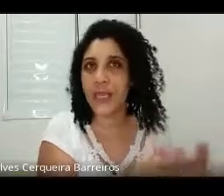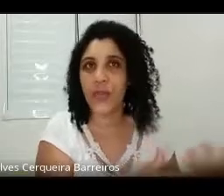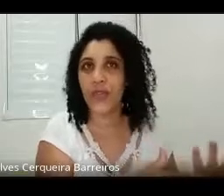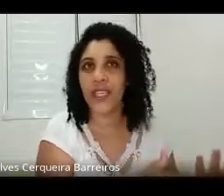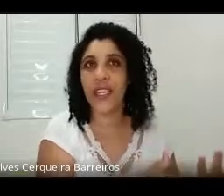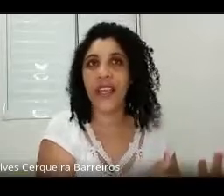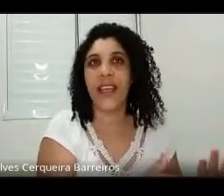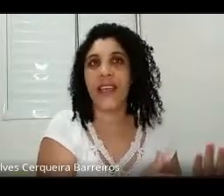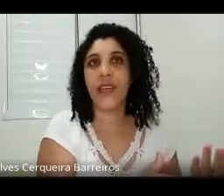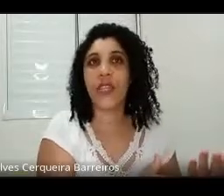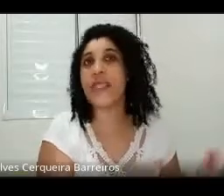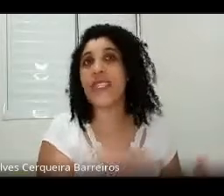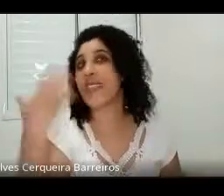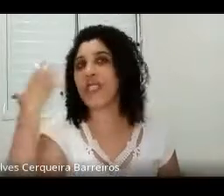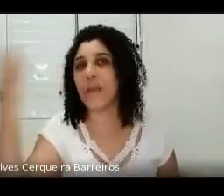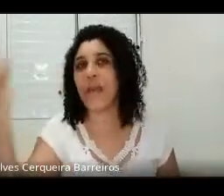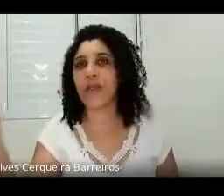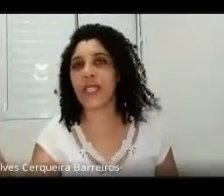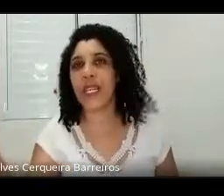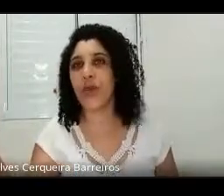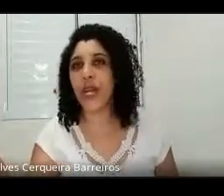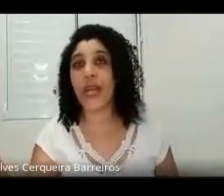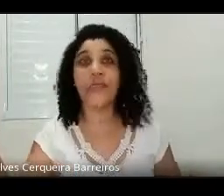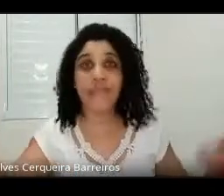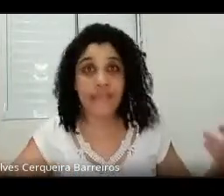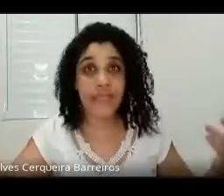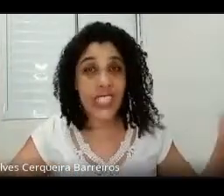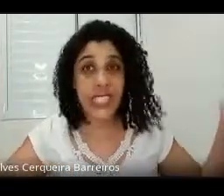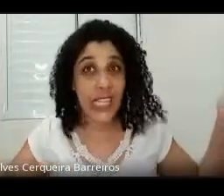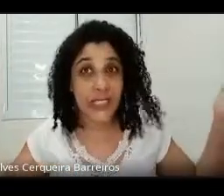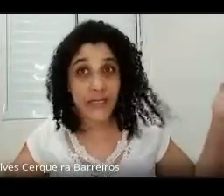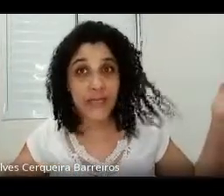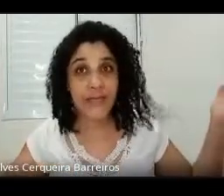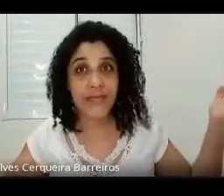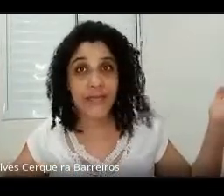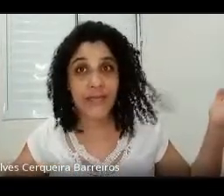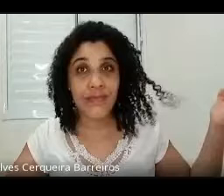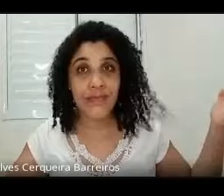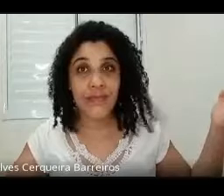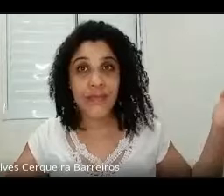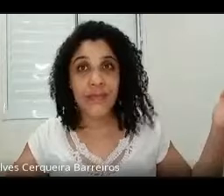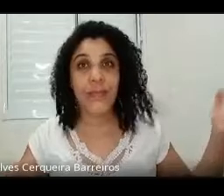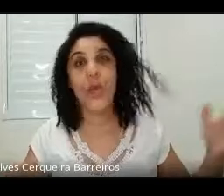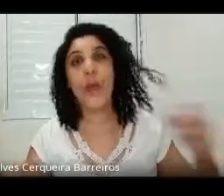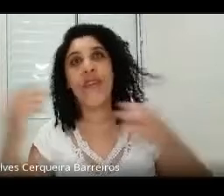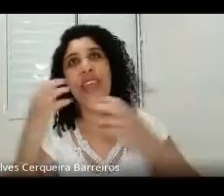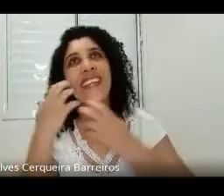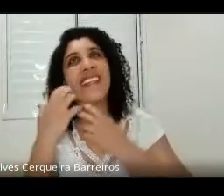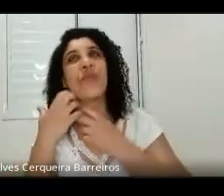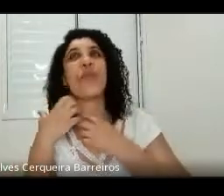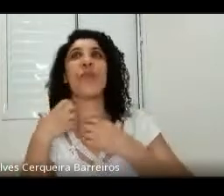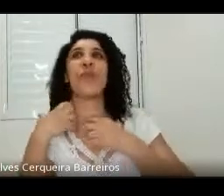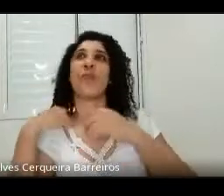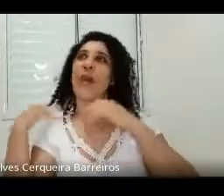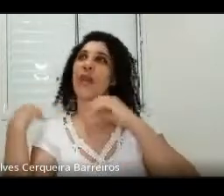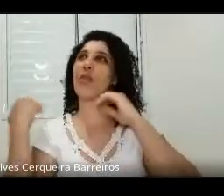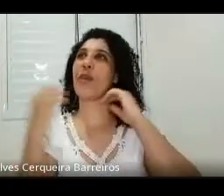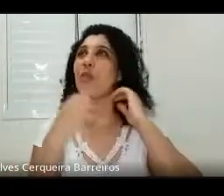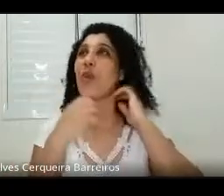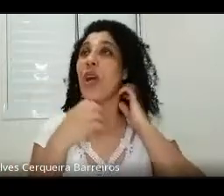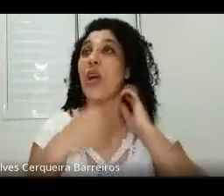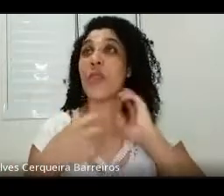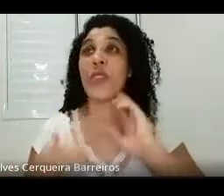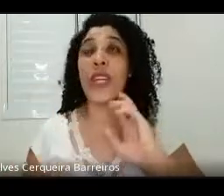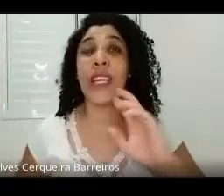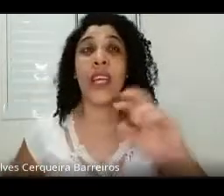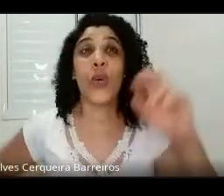nem dizer como foi que criou isso, mas se você pergunta da língua oral, sim, e aí? Uma vez, um aluno me